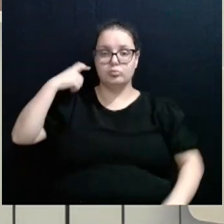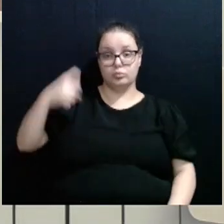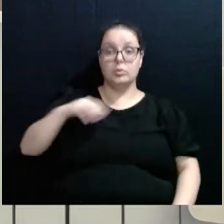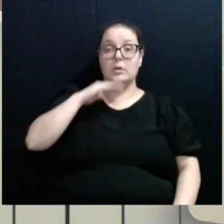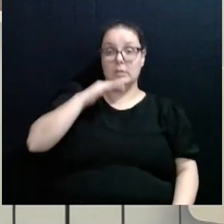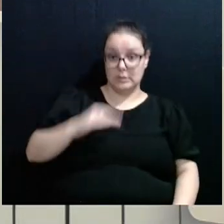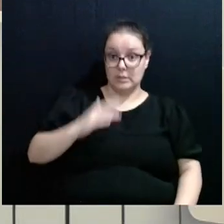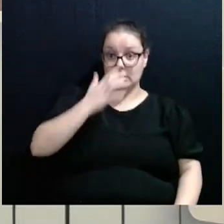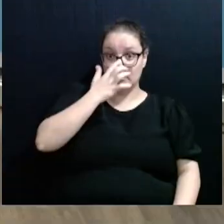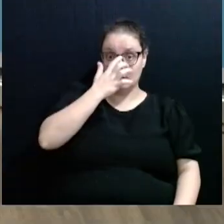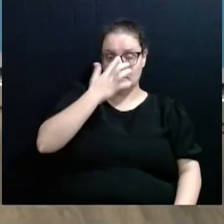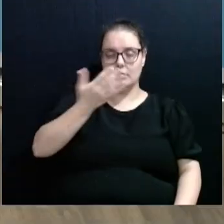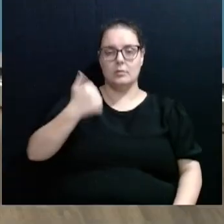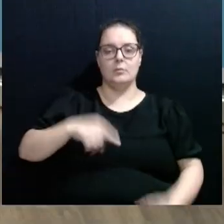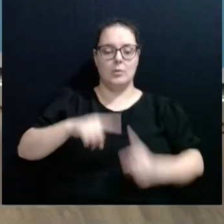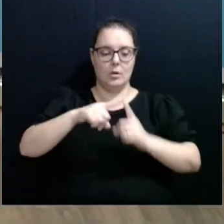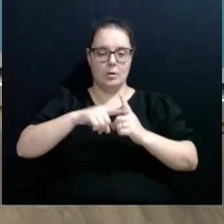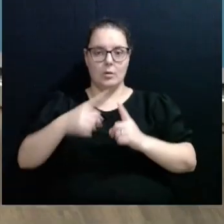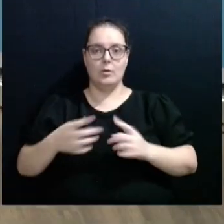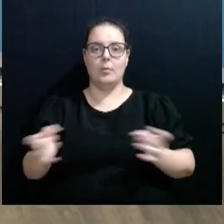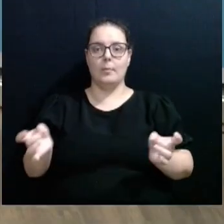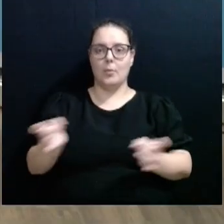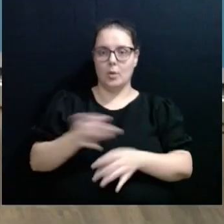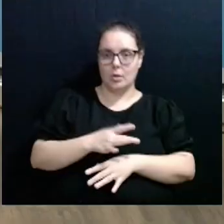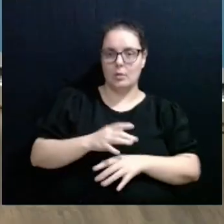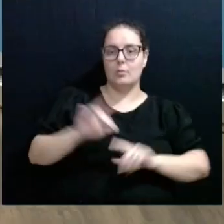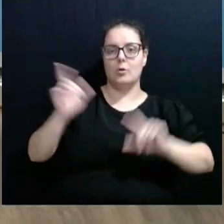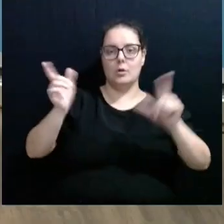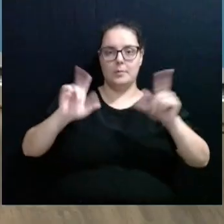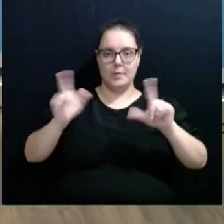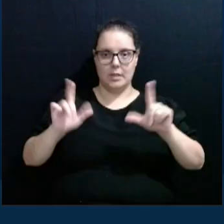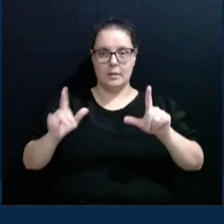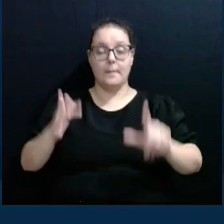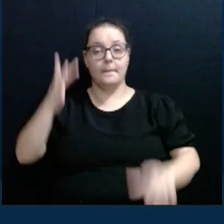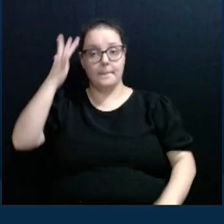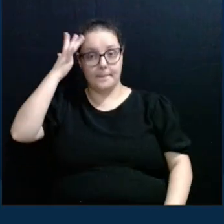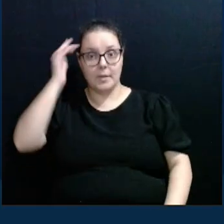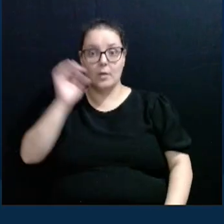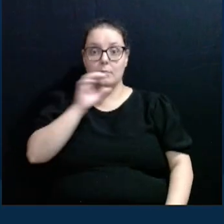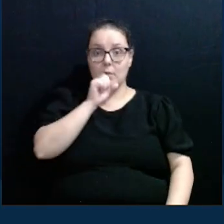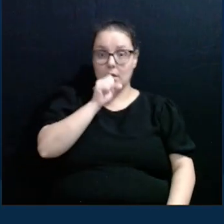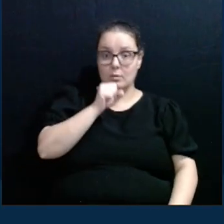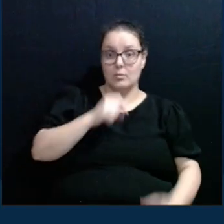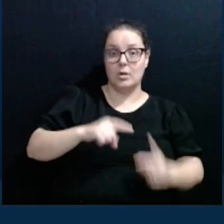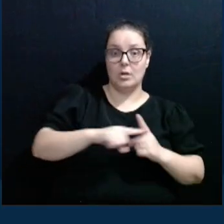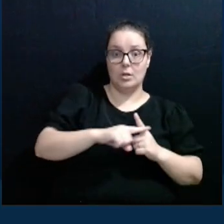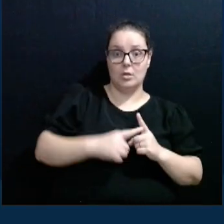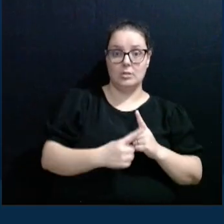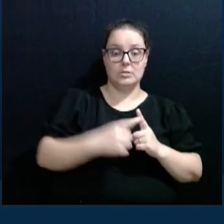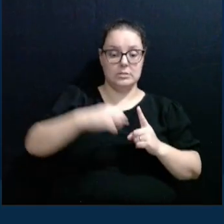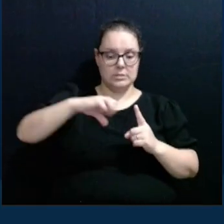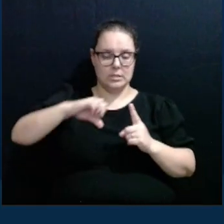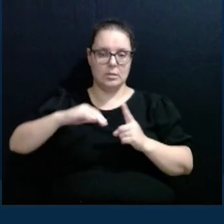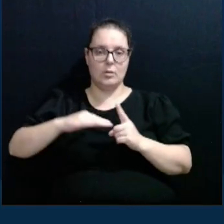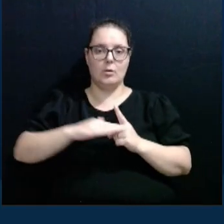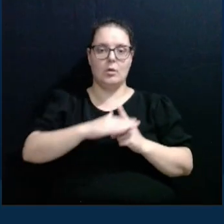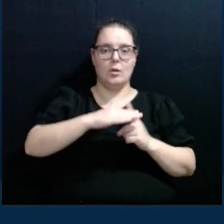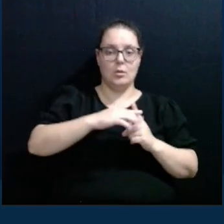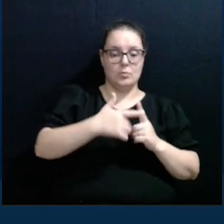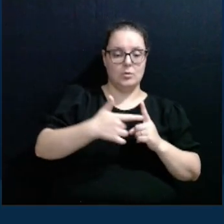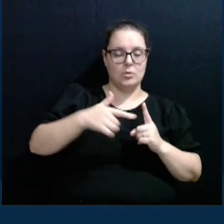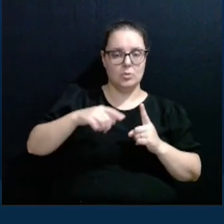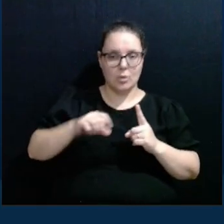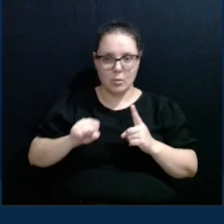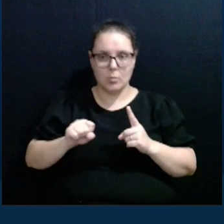às temperaturas, porque elas já estão aqui na minha tela. Para amanhã, no sabadão, mínima de 19 e a máxima pode chegar aos 28 graus.